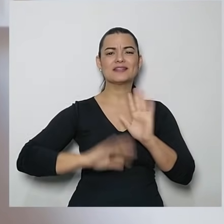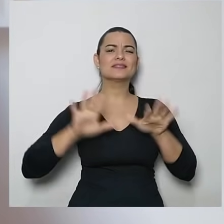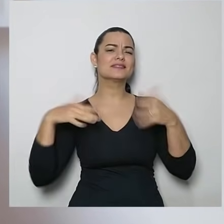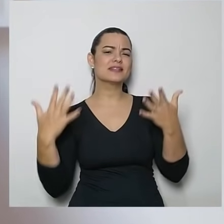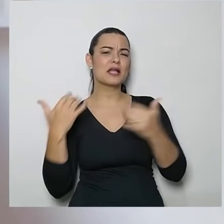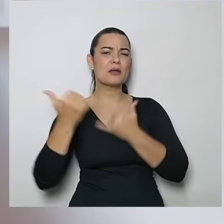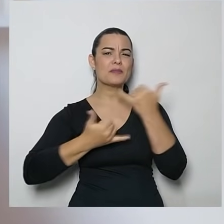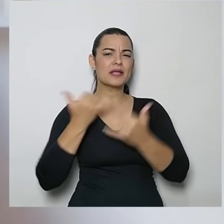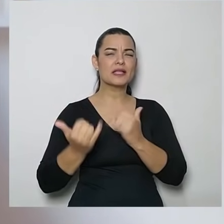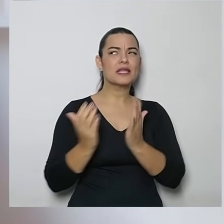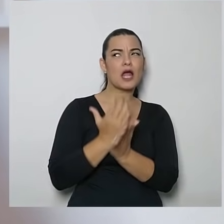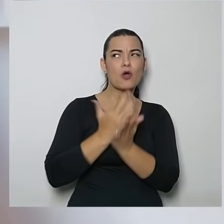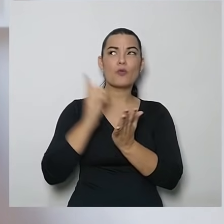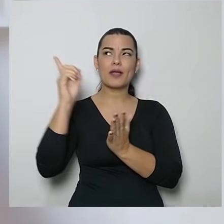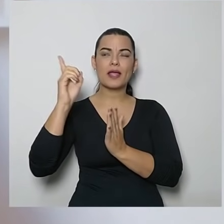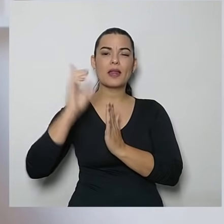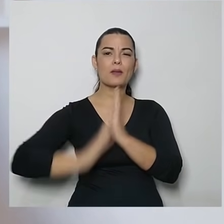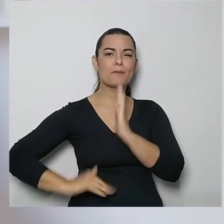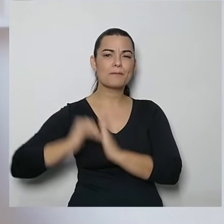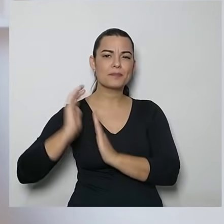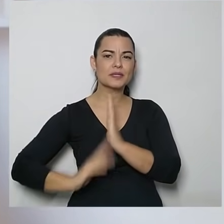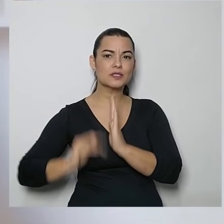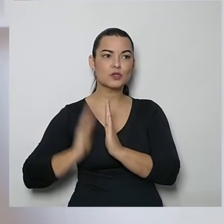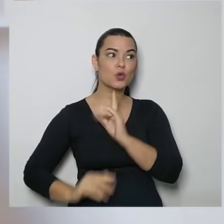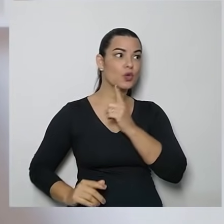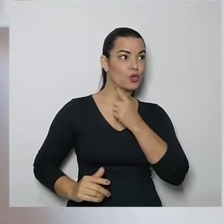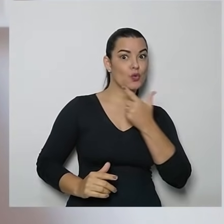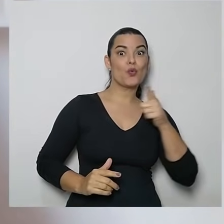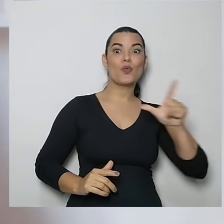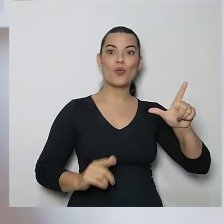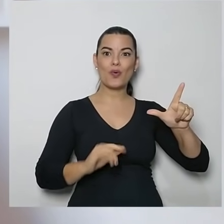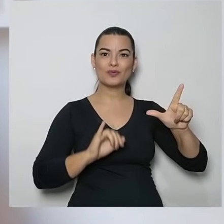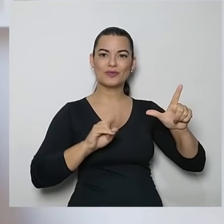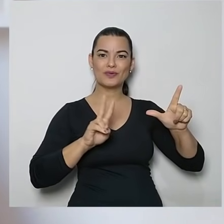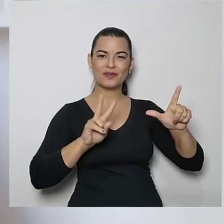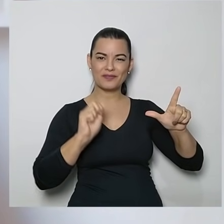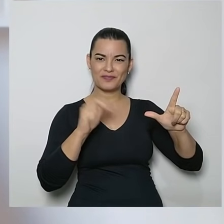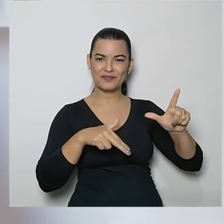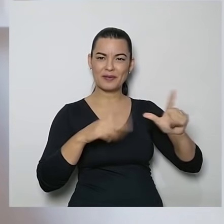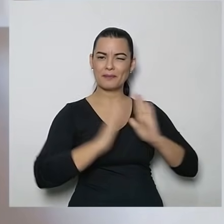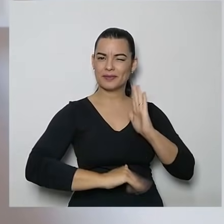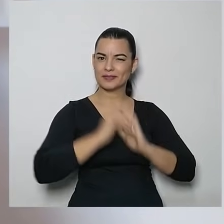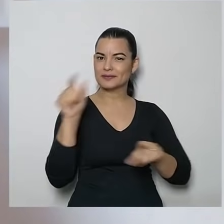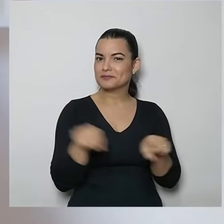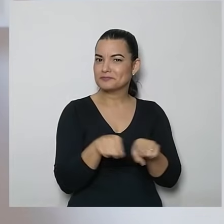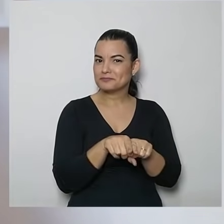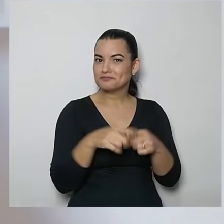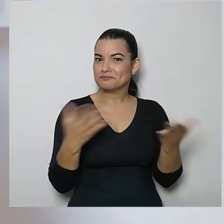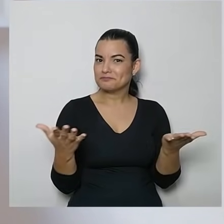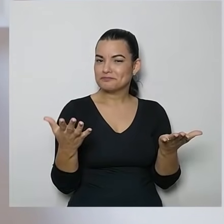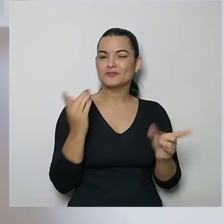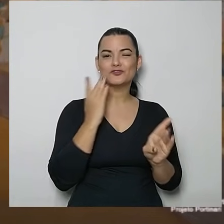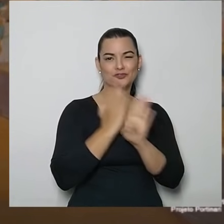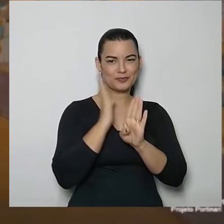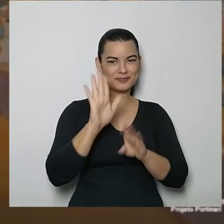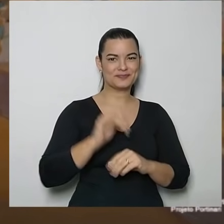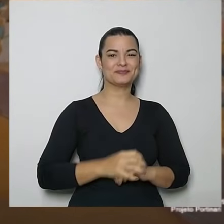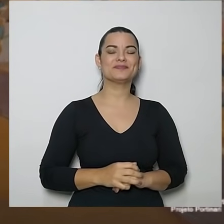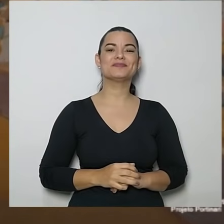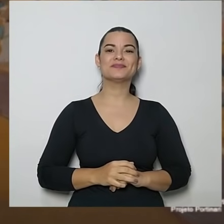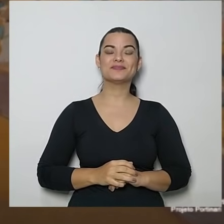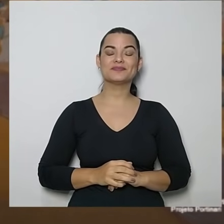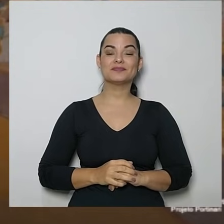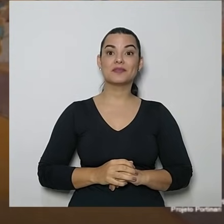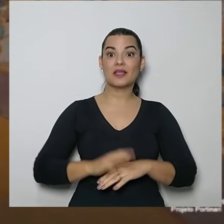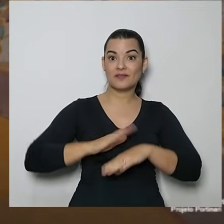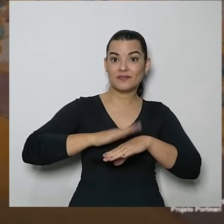Cândido Portinari que o Ivan Cruz também pintou? Nós vamos descobrir.